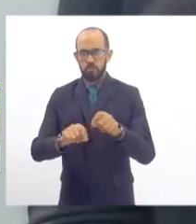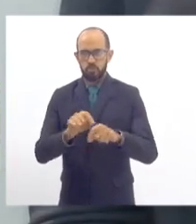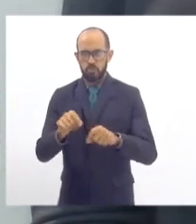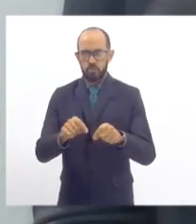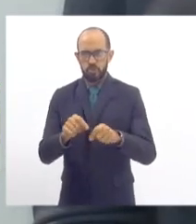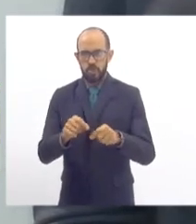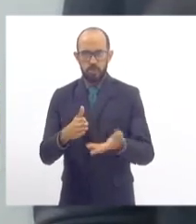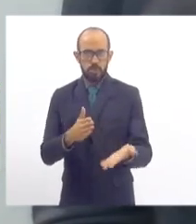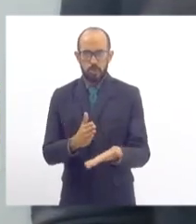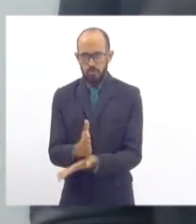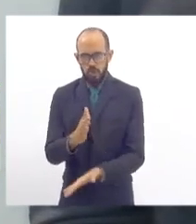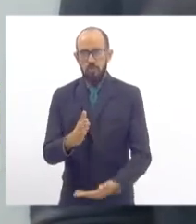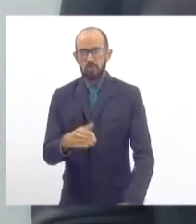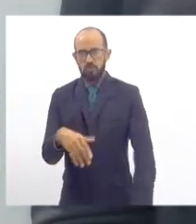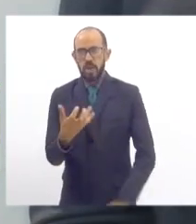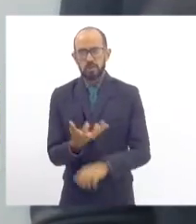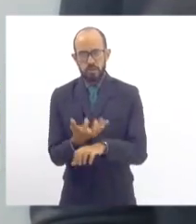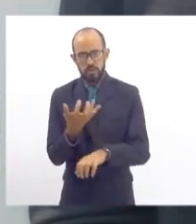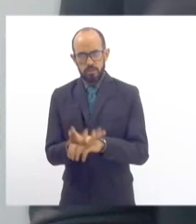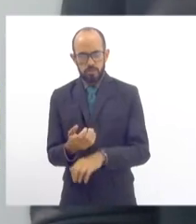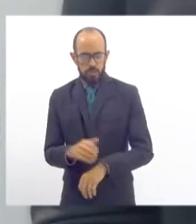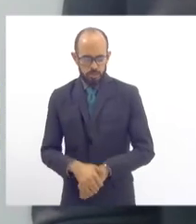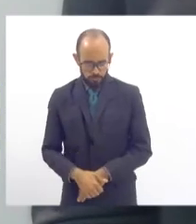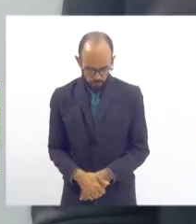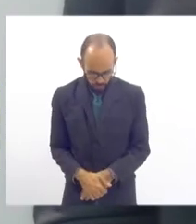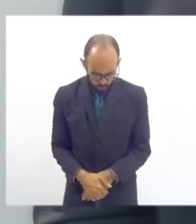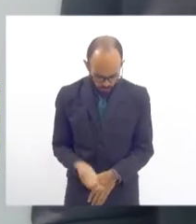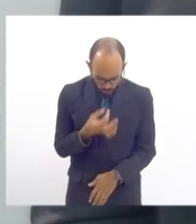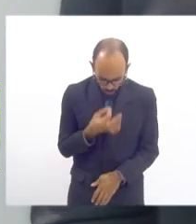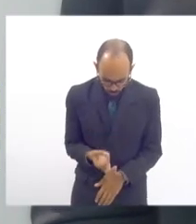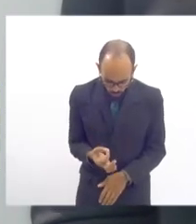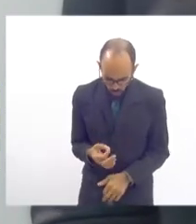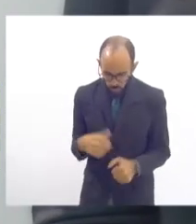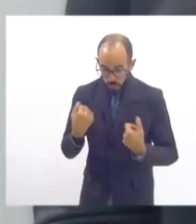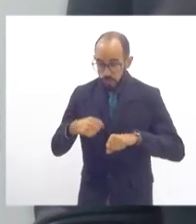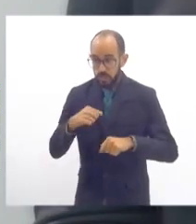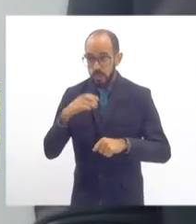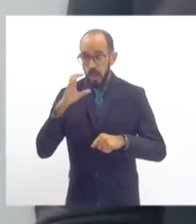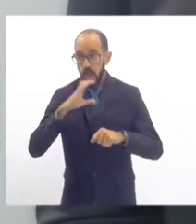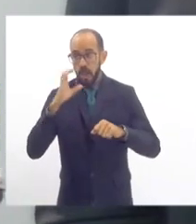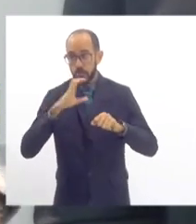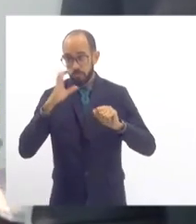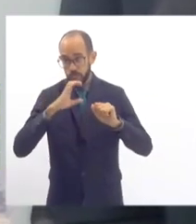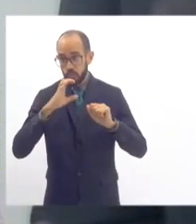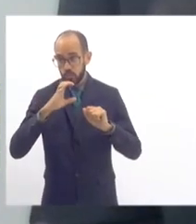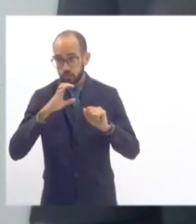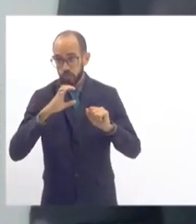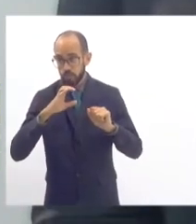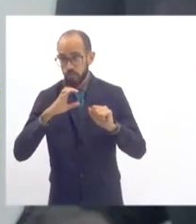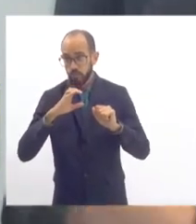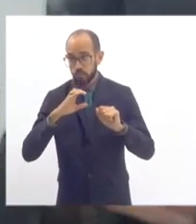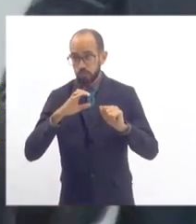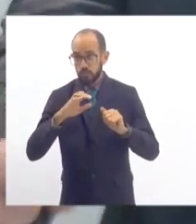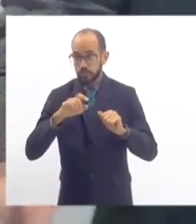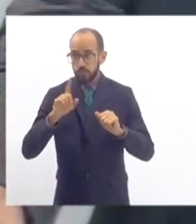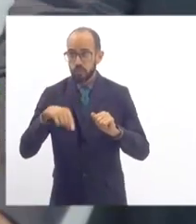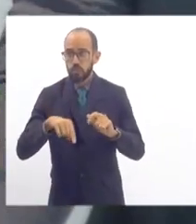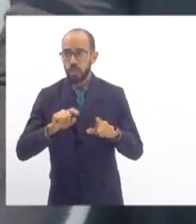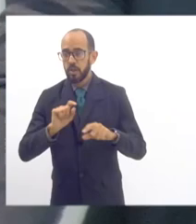tipo de aprovação de matéria, né? Então, eu acho que tem que vir o mais rápido possível. Isso daí é